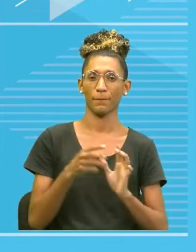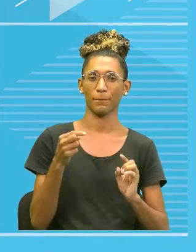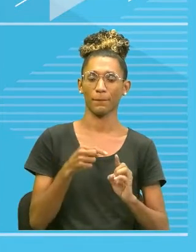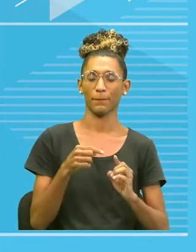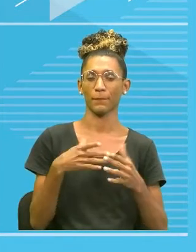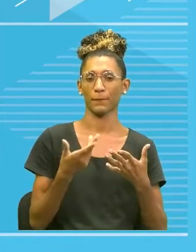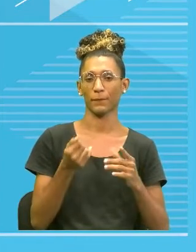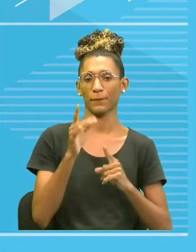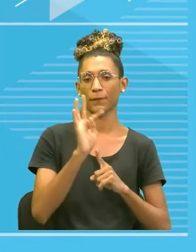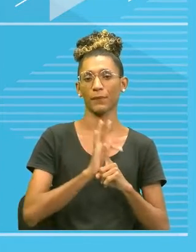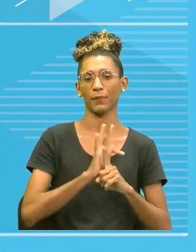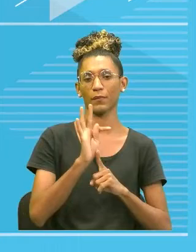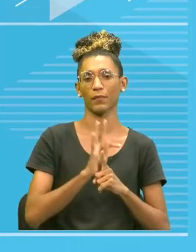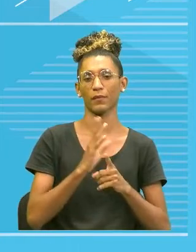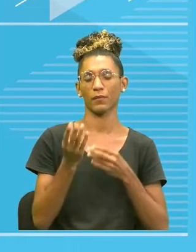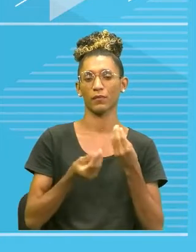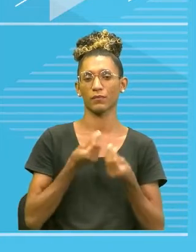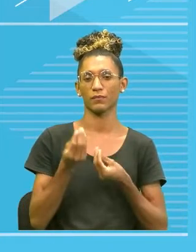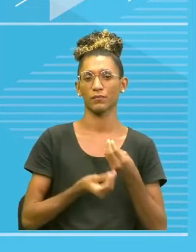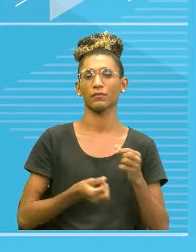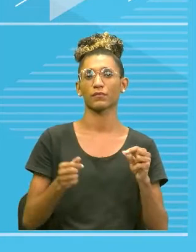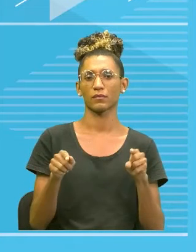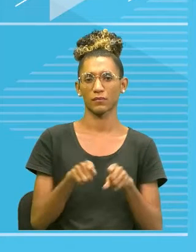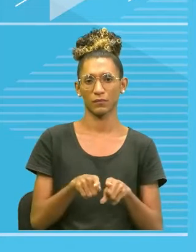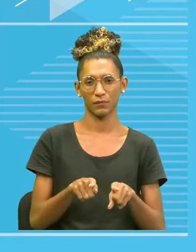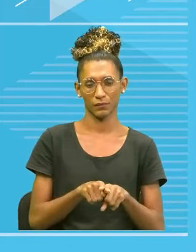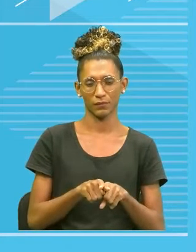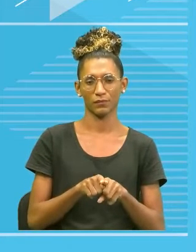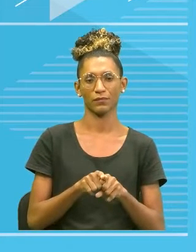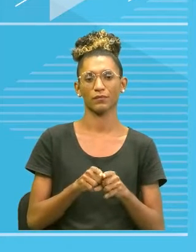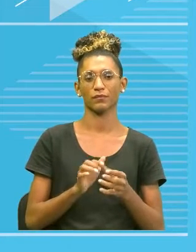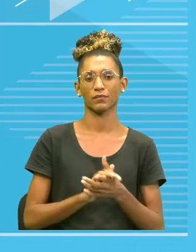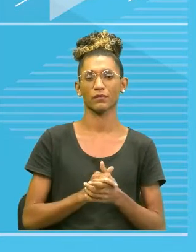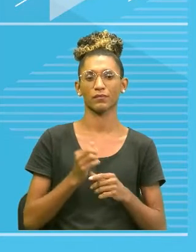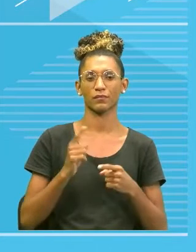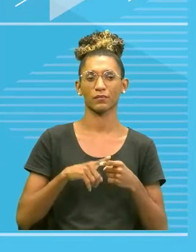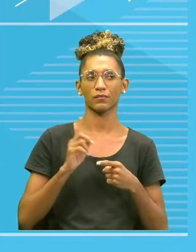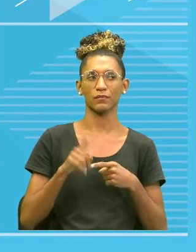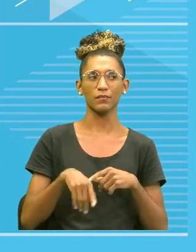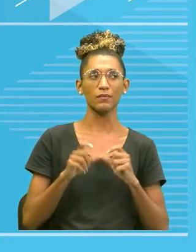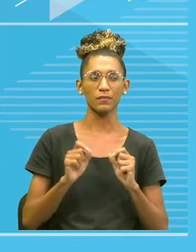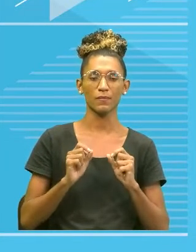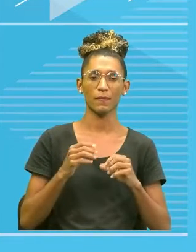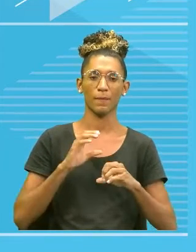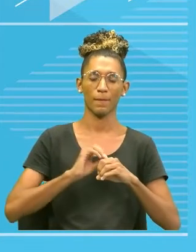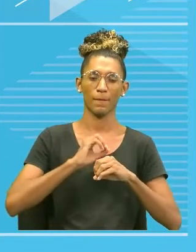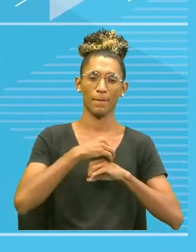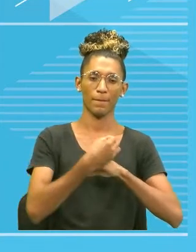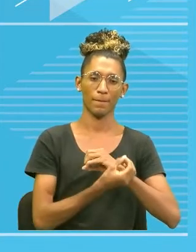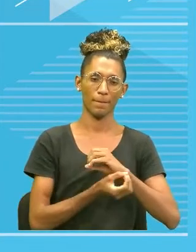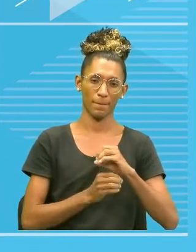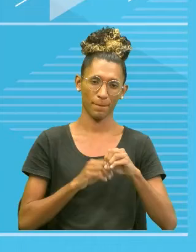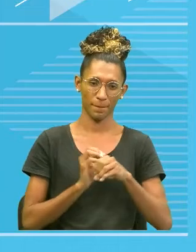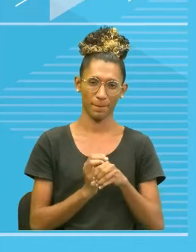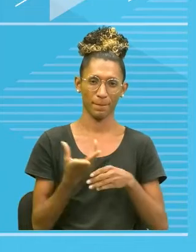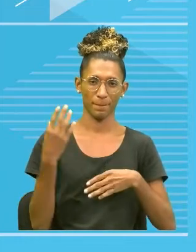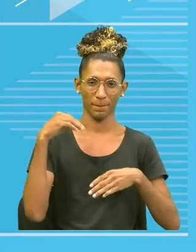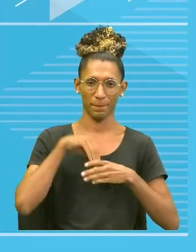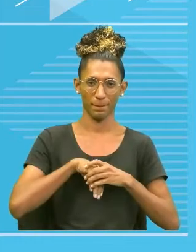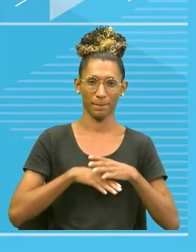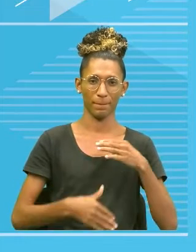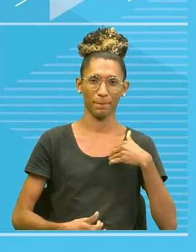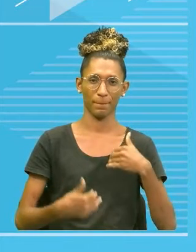A temperatura, ela também pertence a você. É o grau de agitação das moléculas que compõem o seu